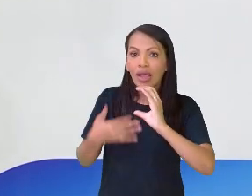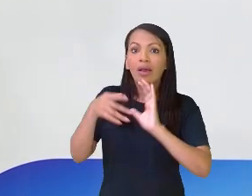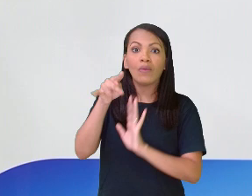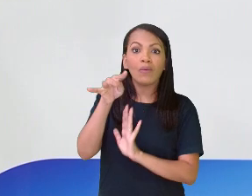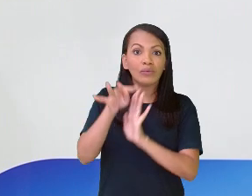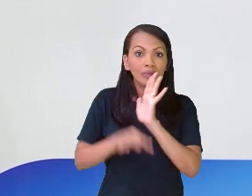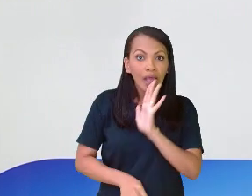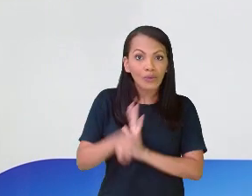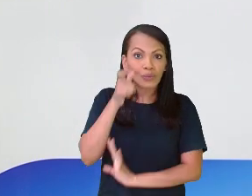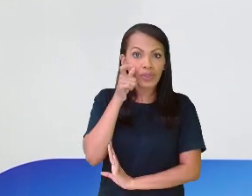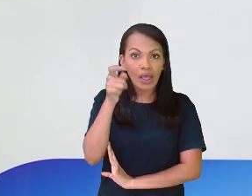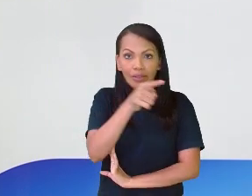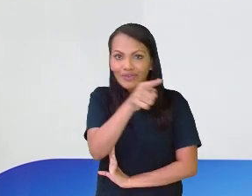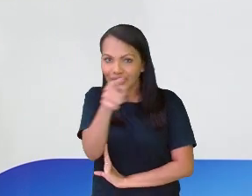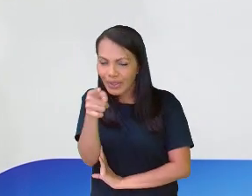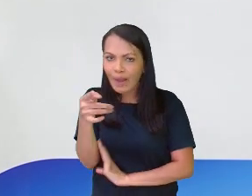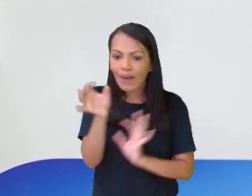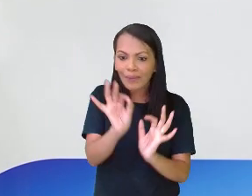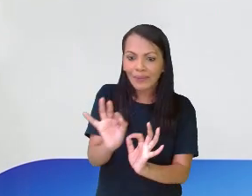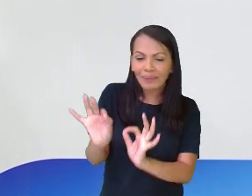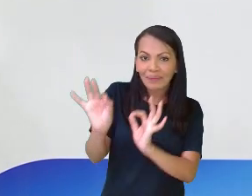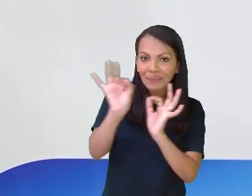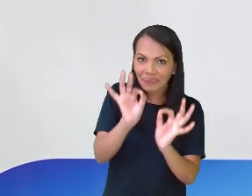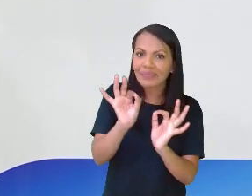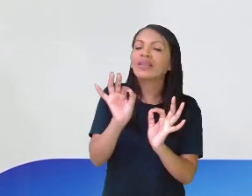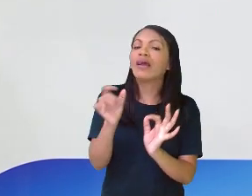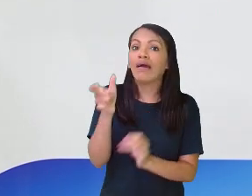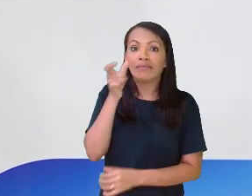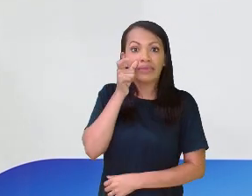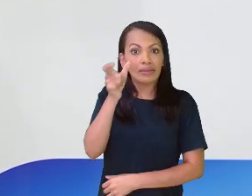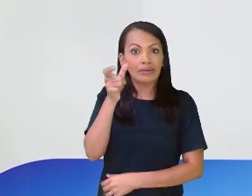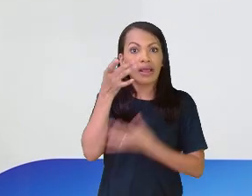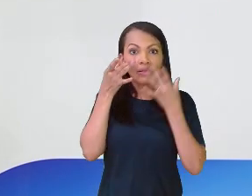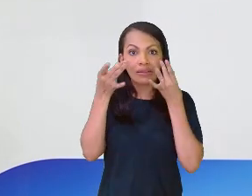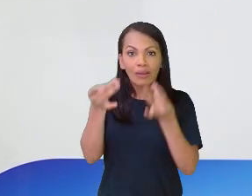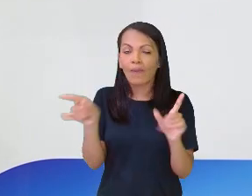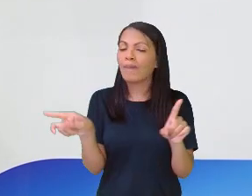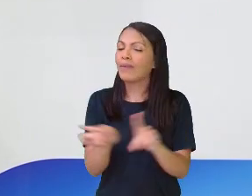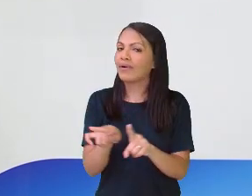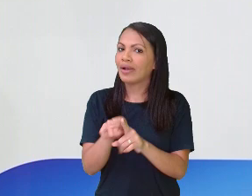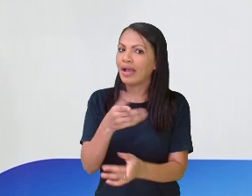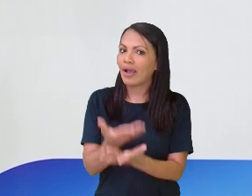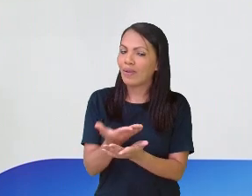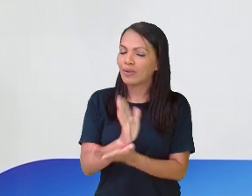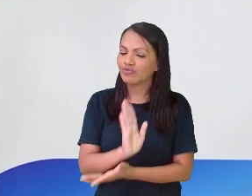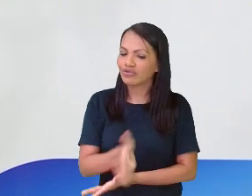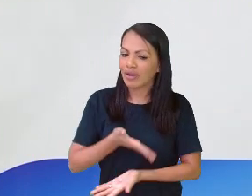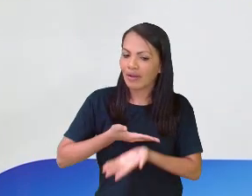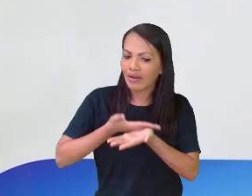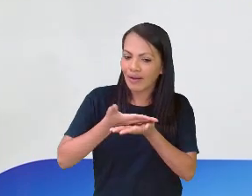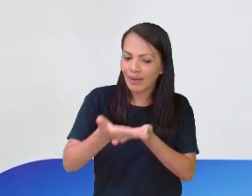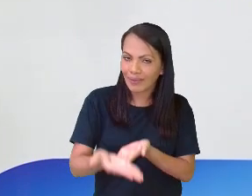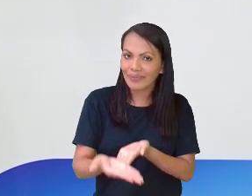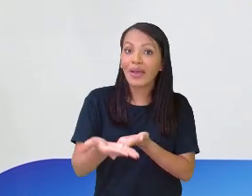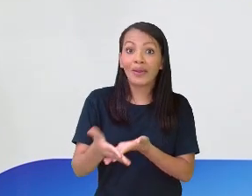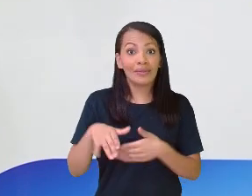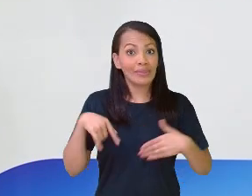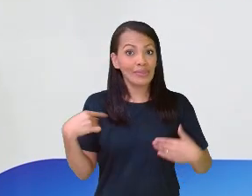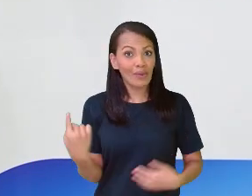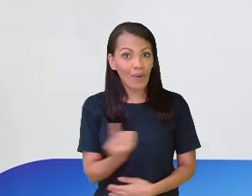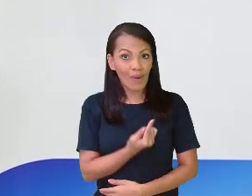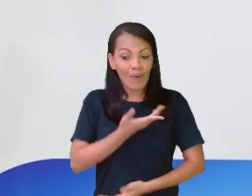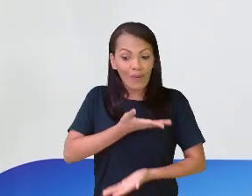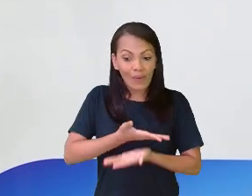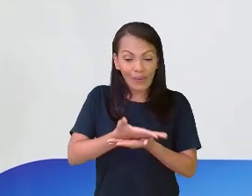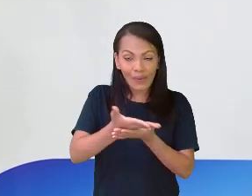interessante. Então, fica ligado aí, presta atenção, porque a nossa aula já está começando. E aí, para a gente começar,